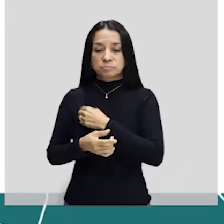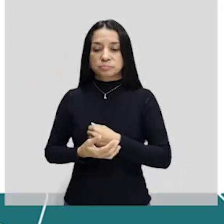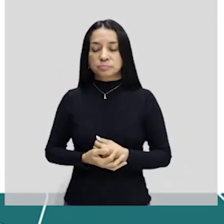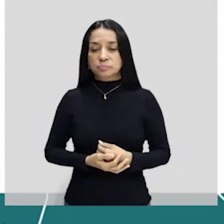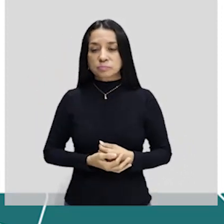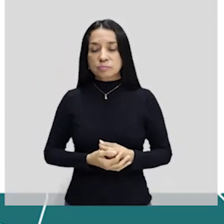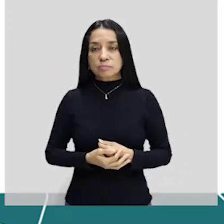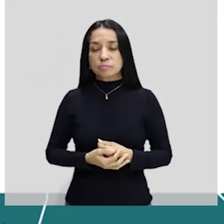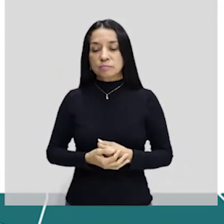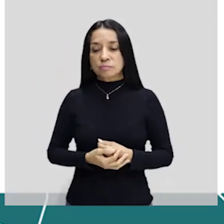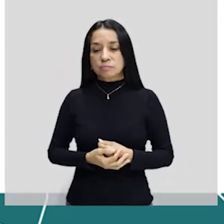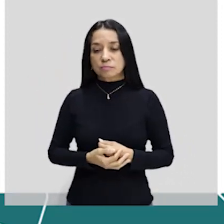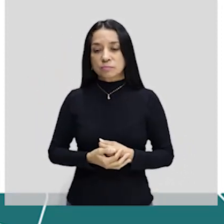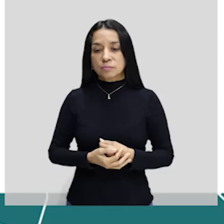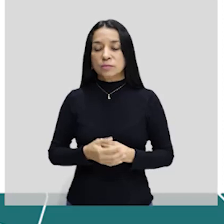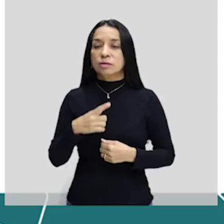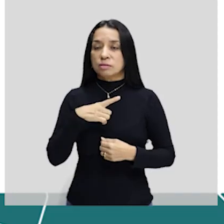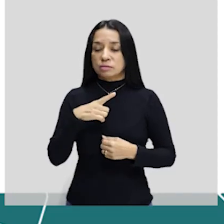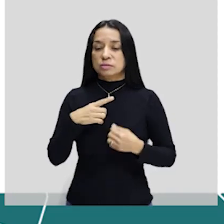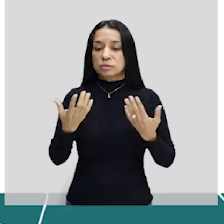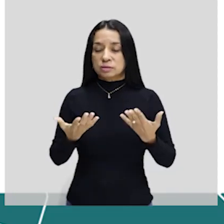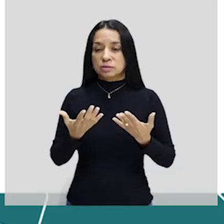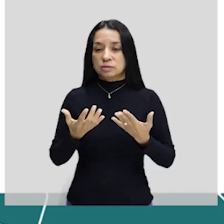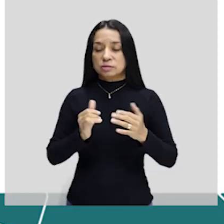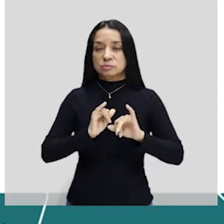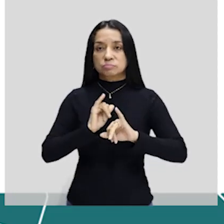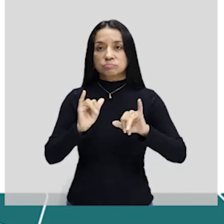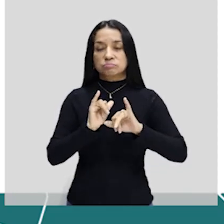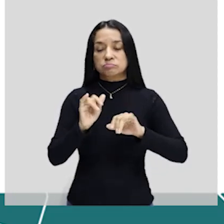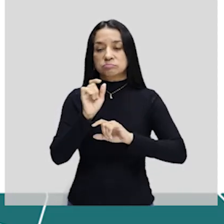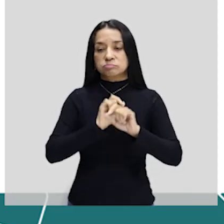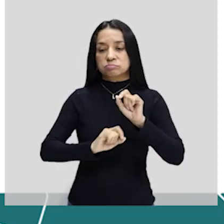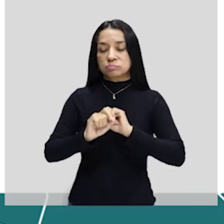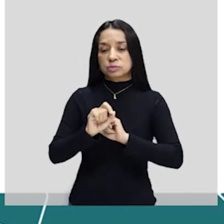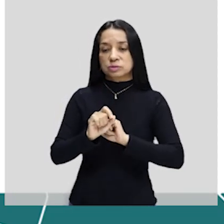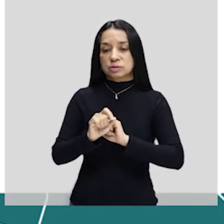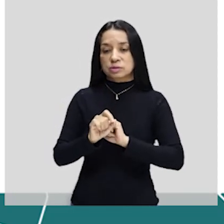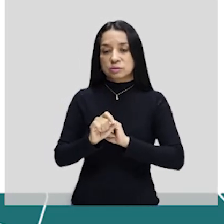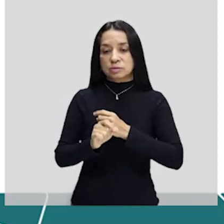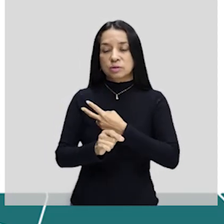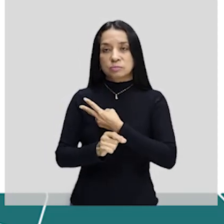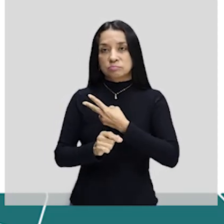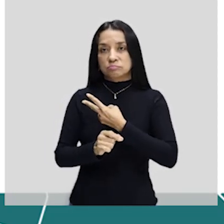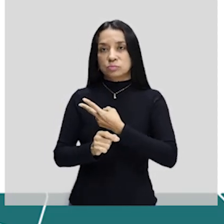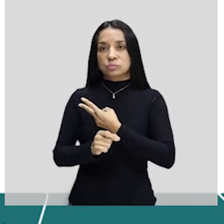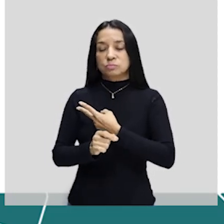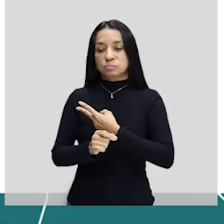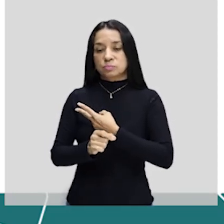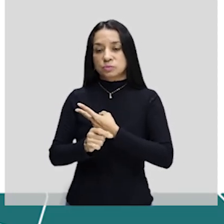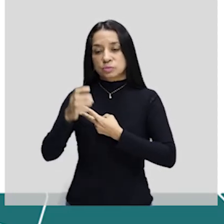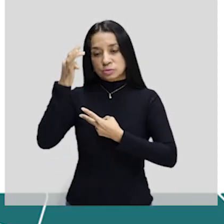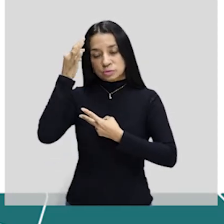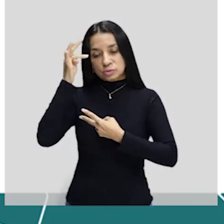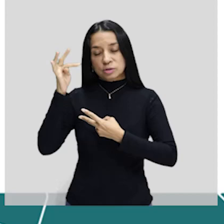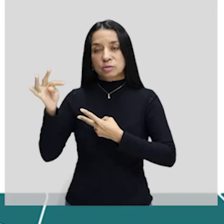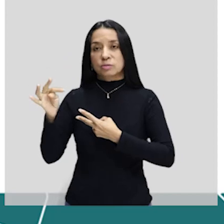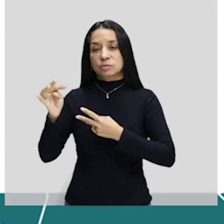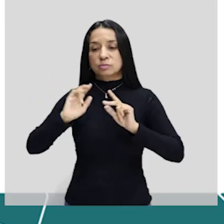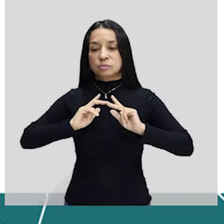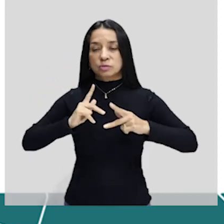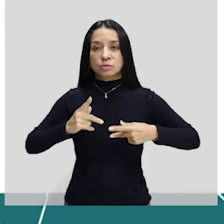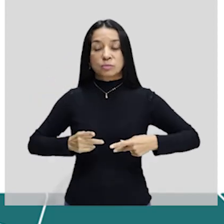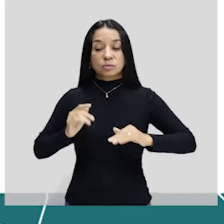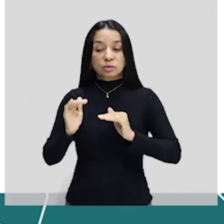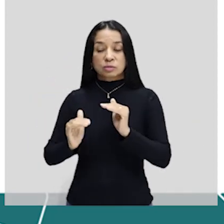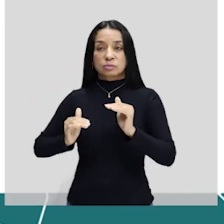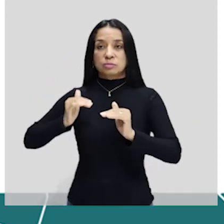gente tem aí notícias de que, para esses teóricos aí, os seres humanos eram